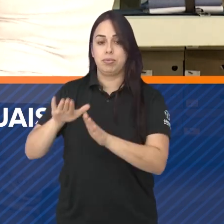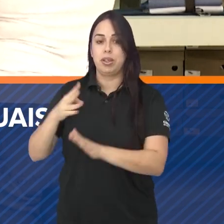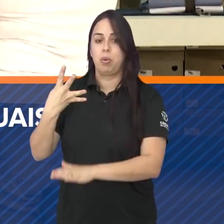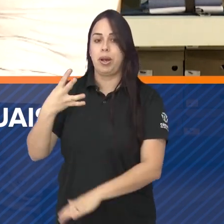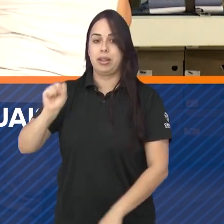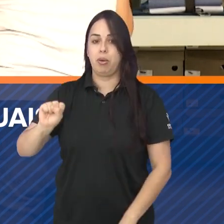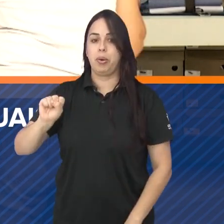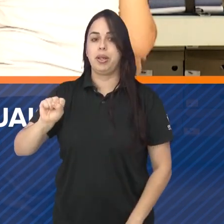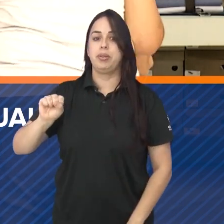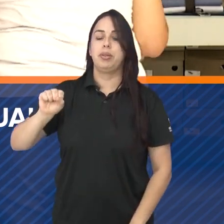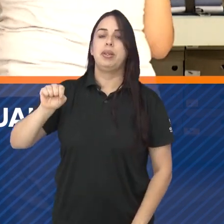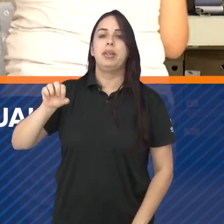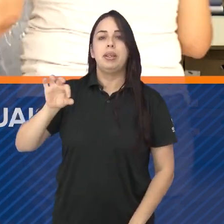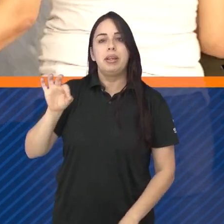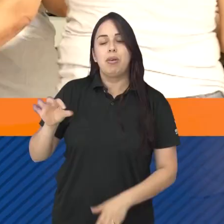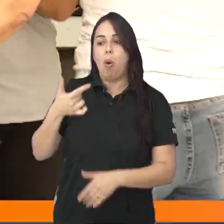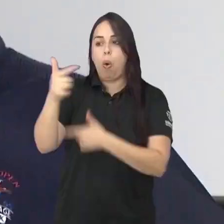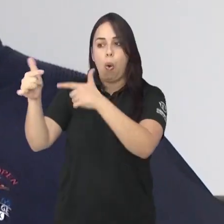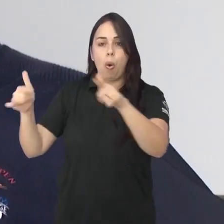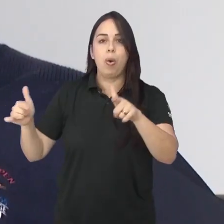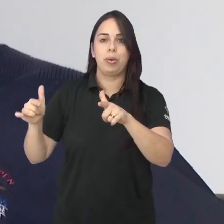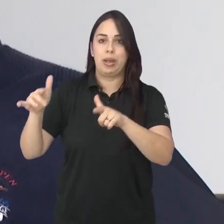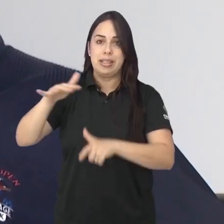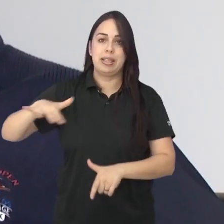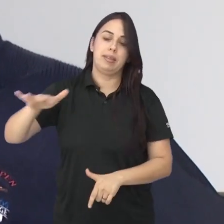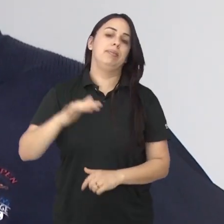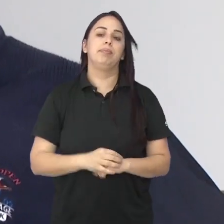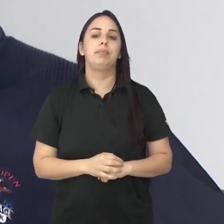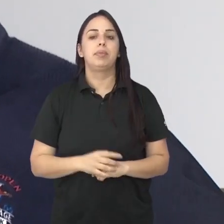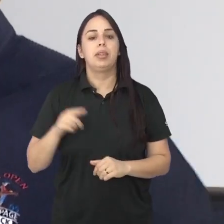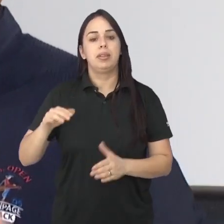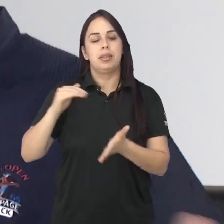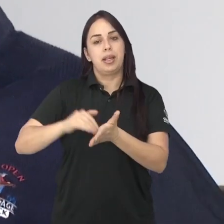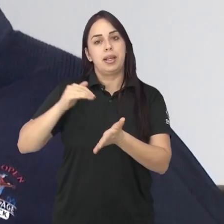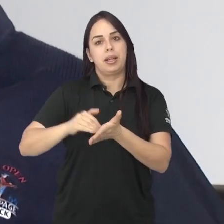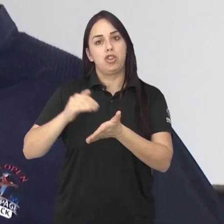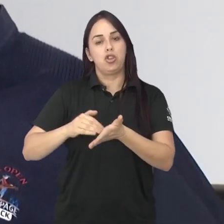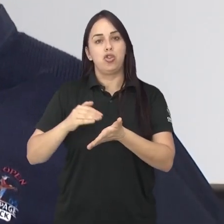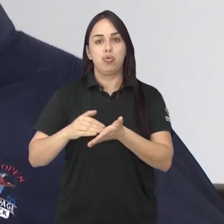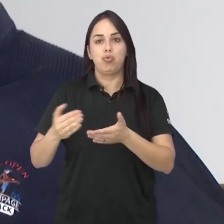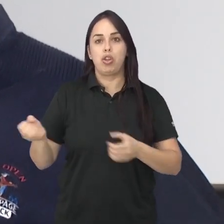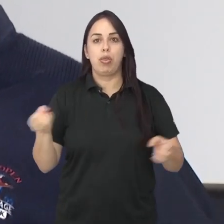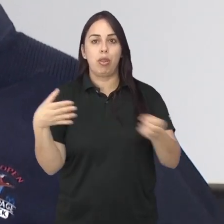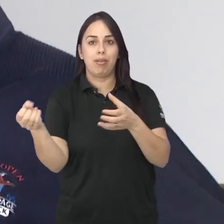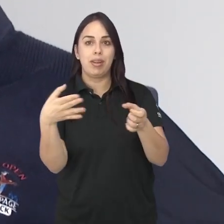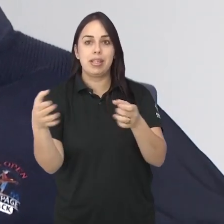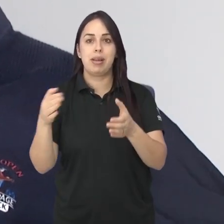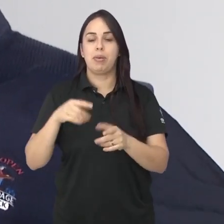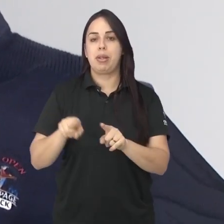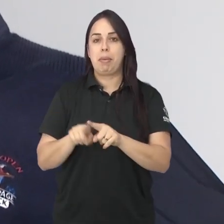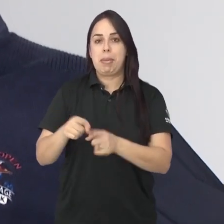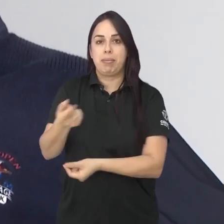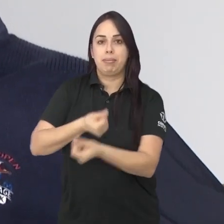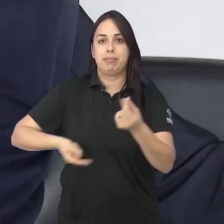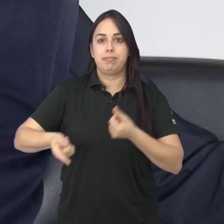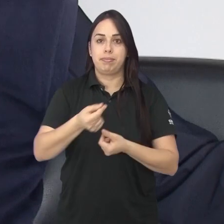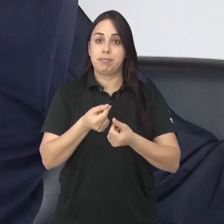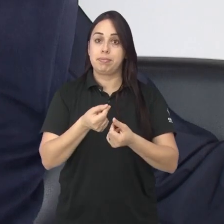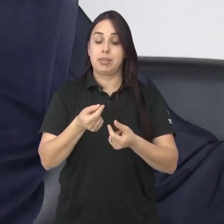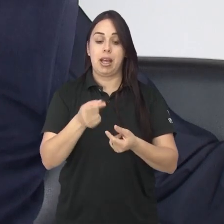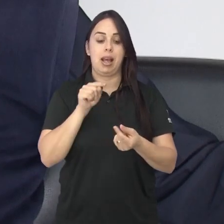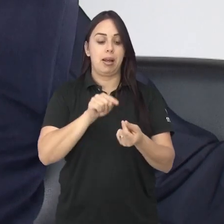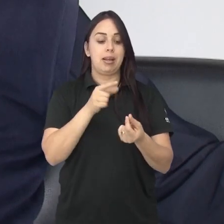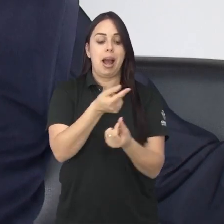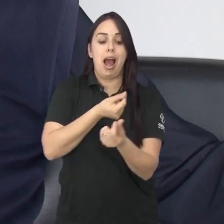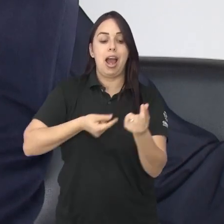48% atuam em outros regimes. Para o secretário de Inovação e Desenvolvimento Econômico de São José, a